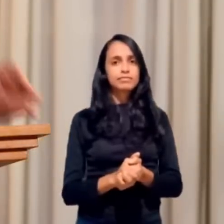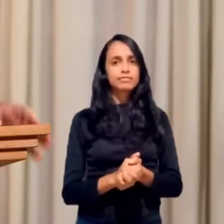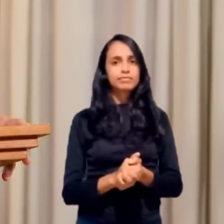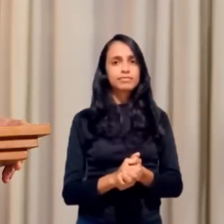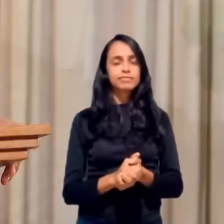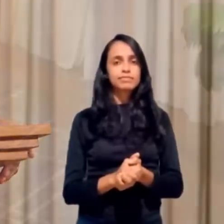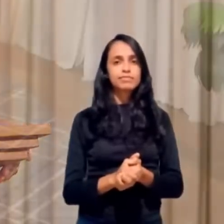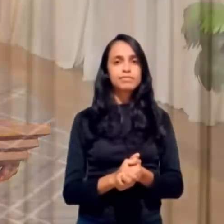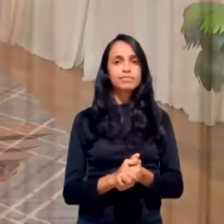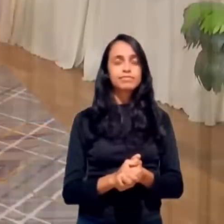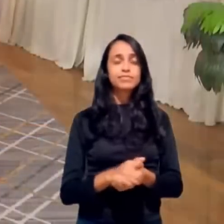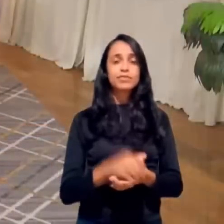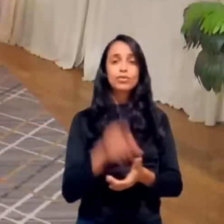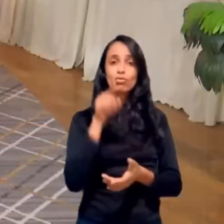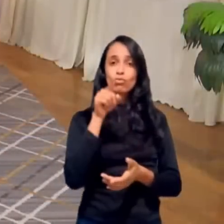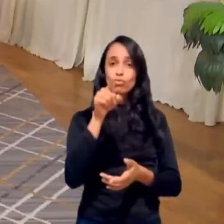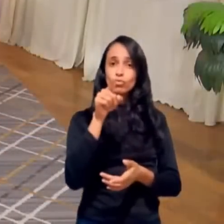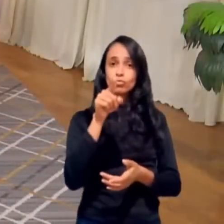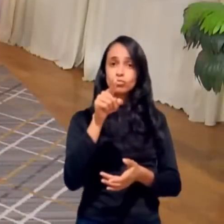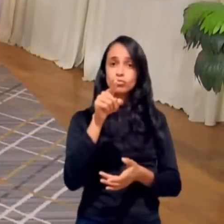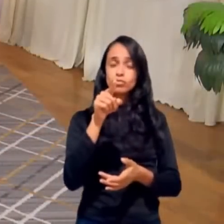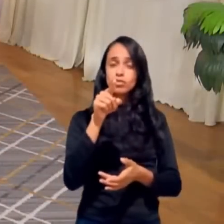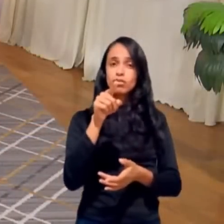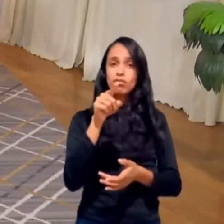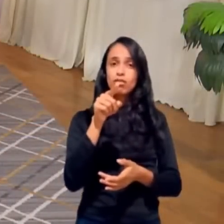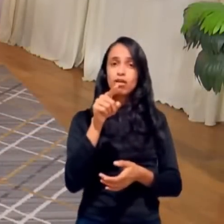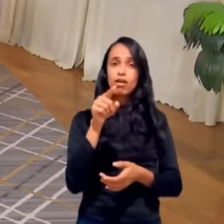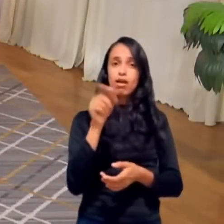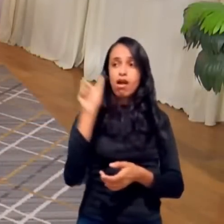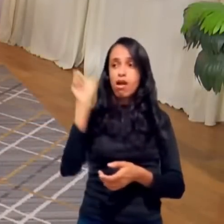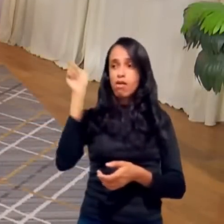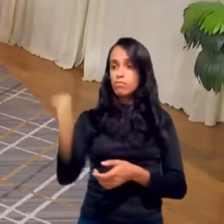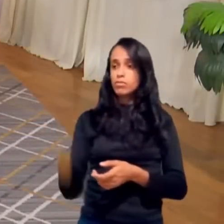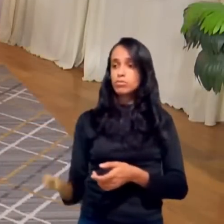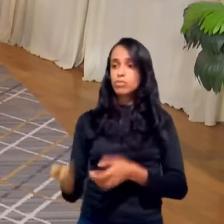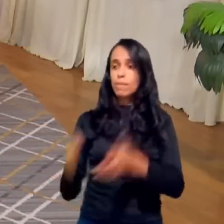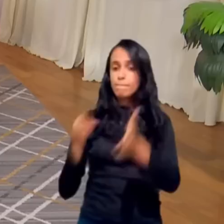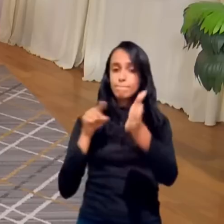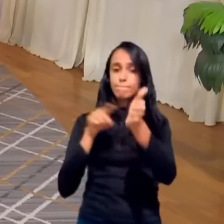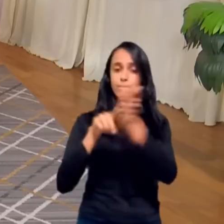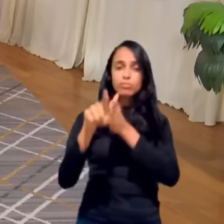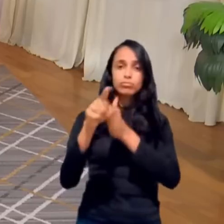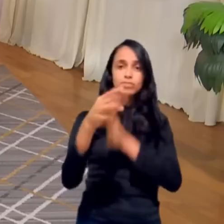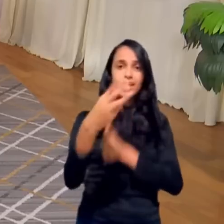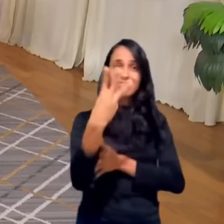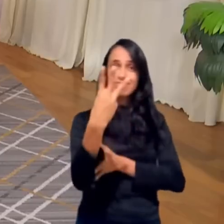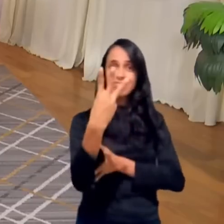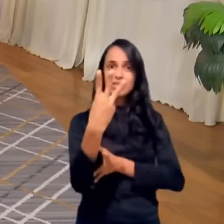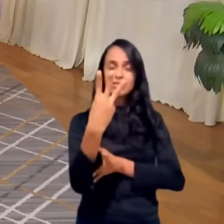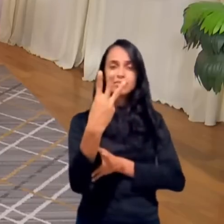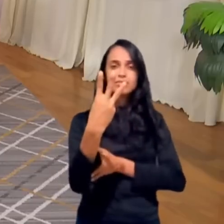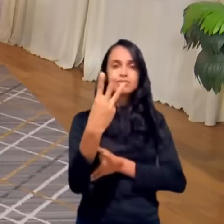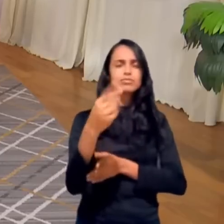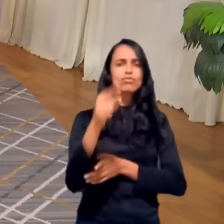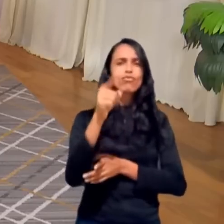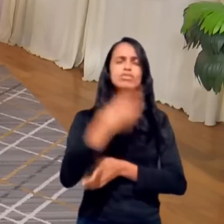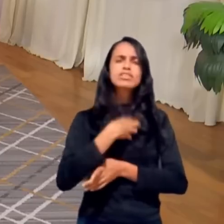quando você é interrogado 3 vezes com a mesma pergunta, como é que você se